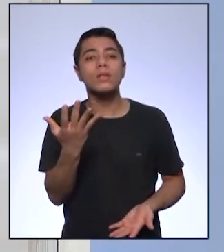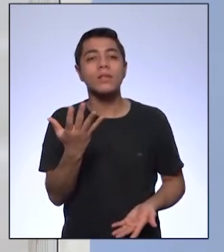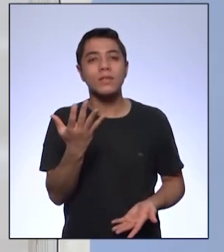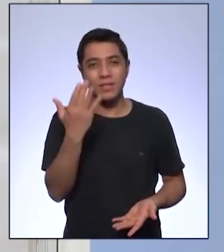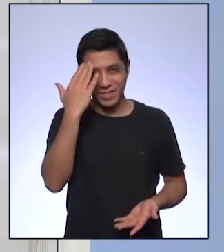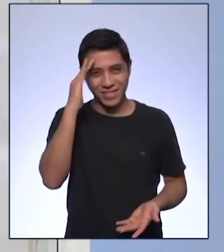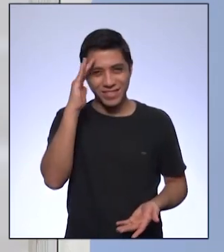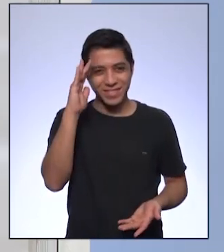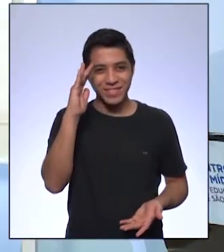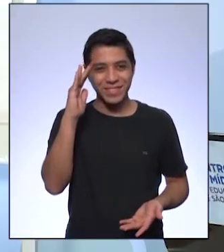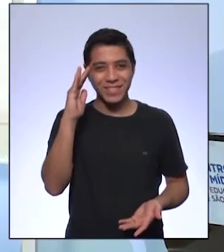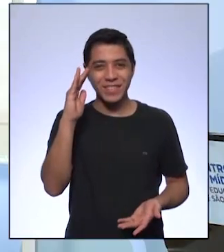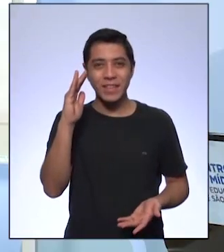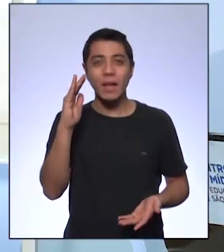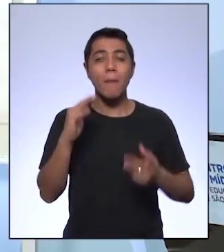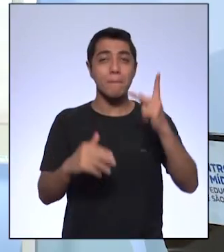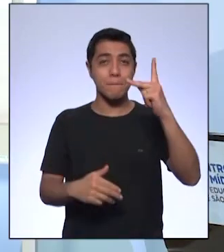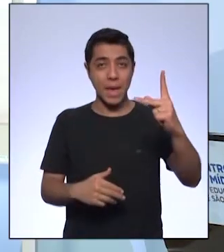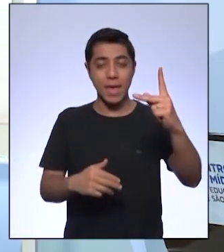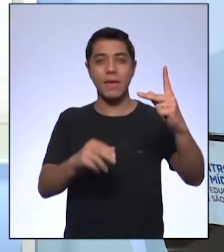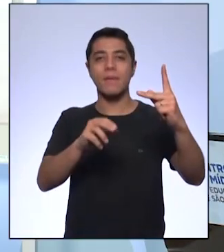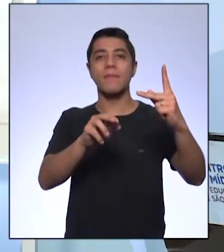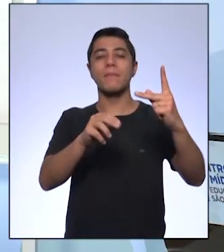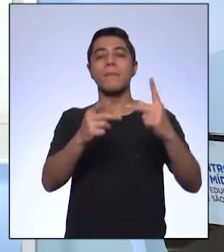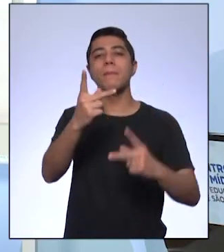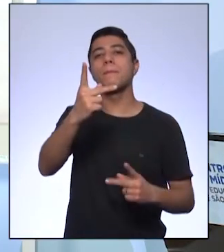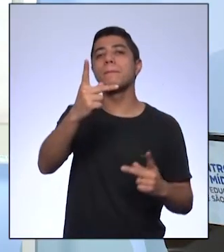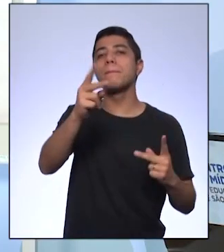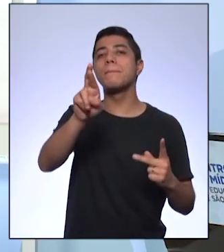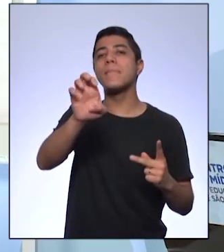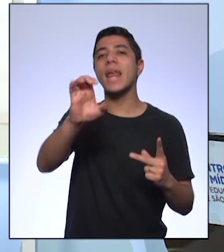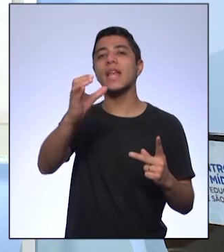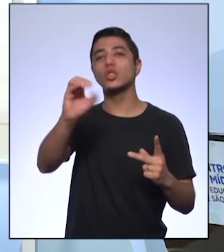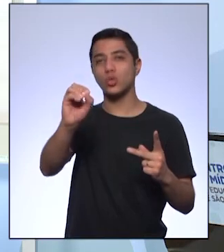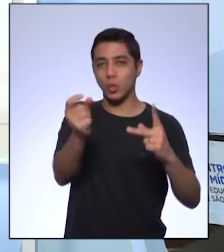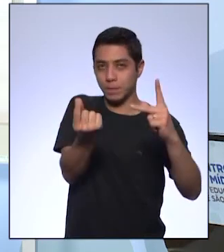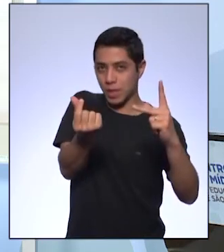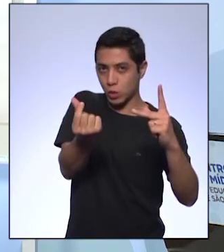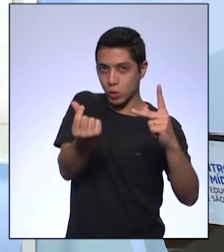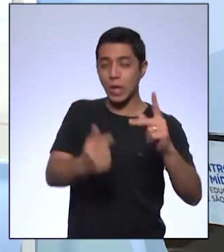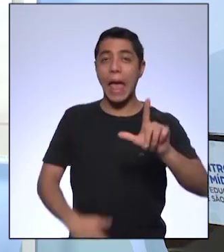dos litros. Vamos pensar que no posto que o professor Jonas abastece, o combustível, sei lá,